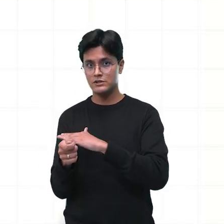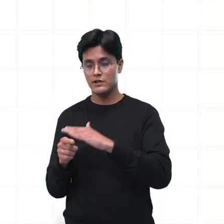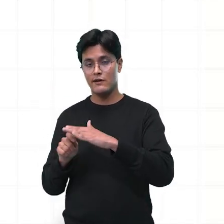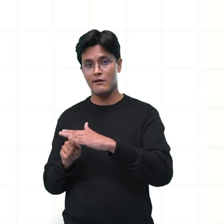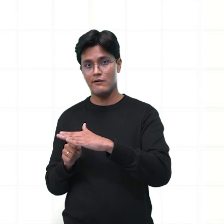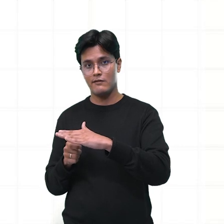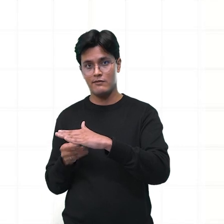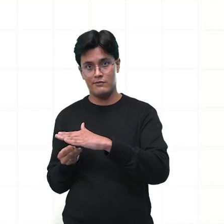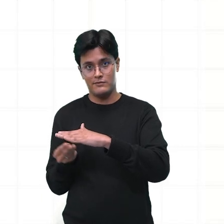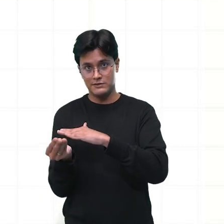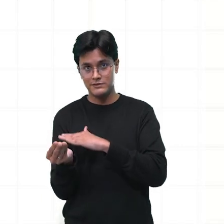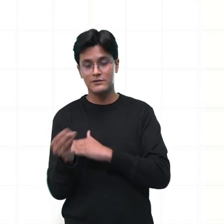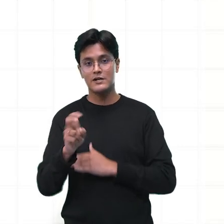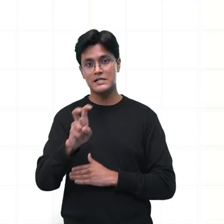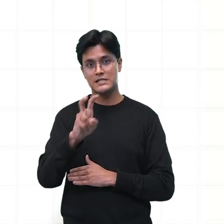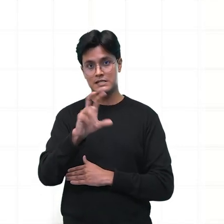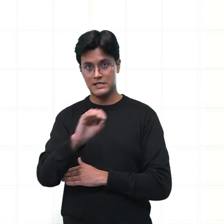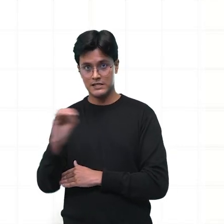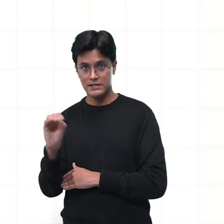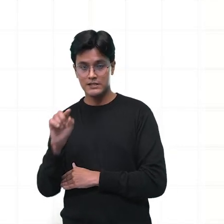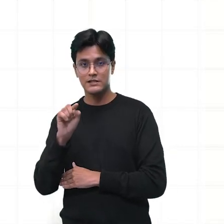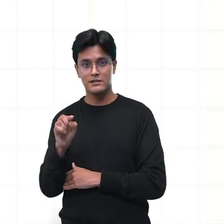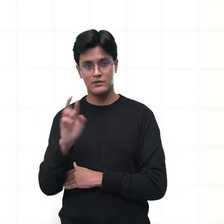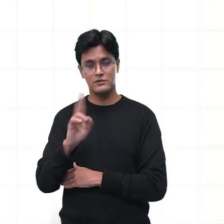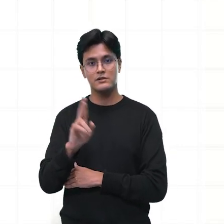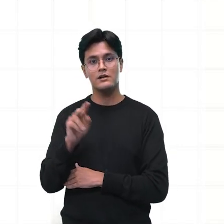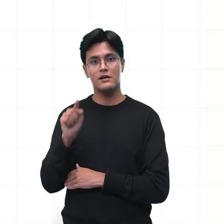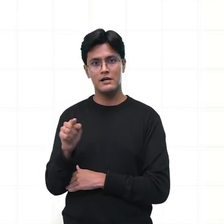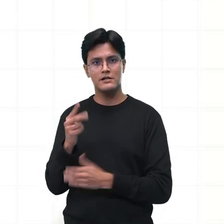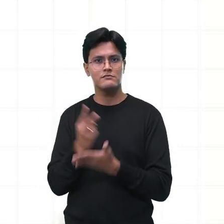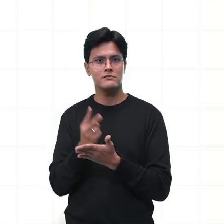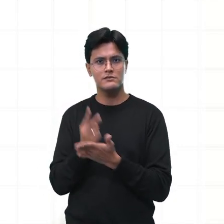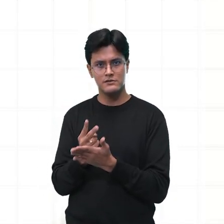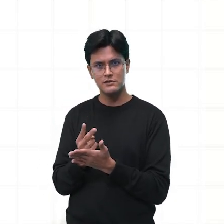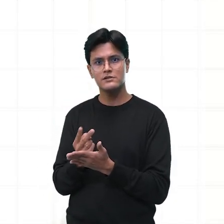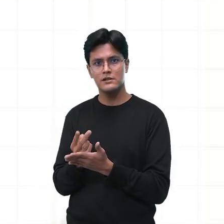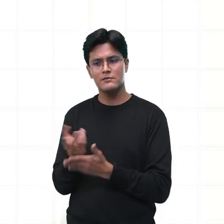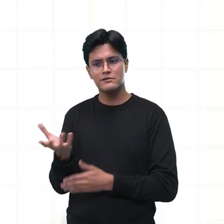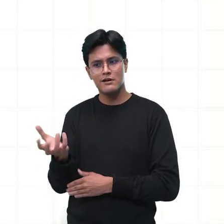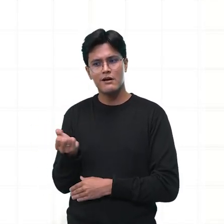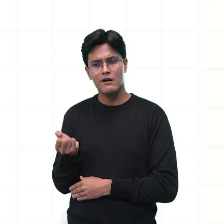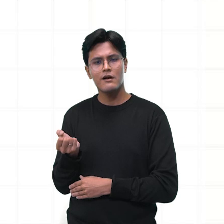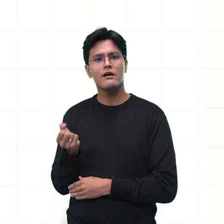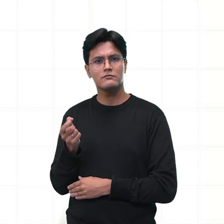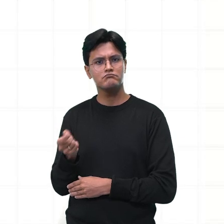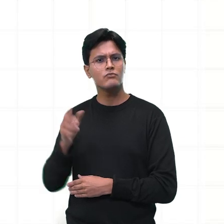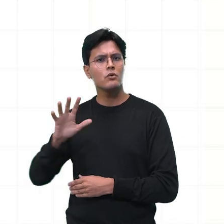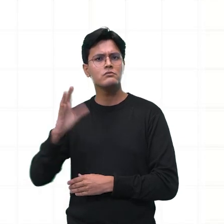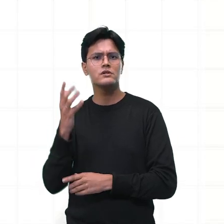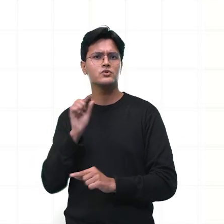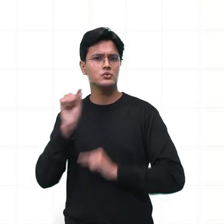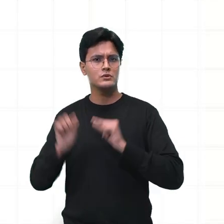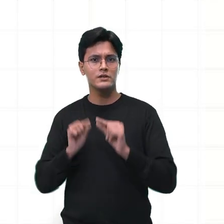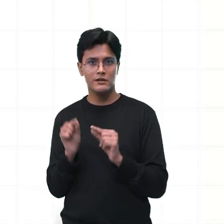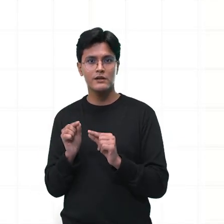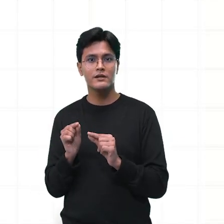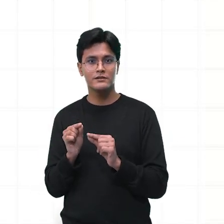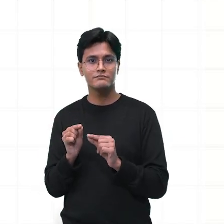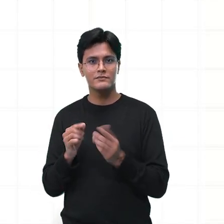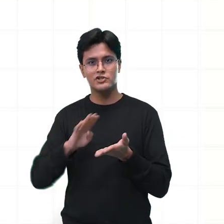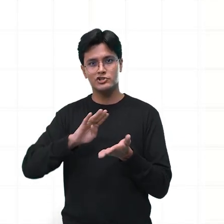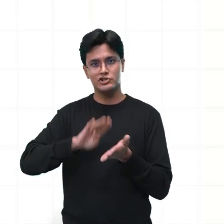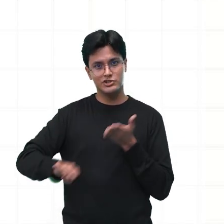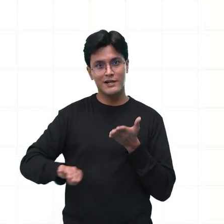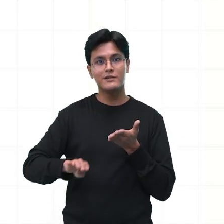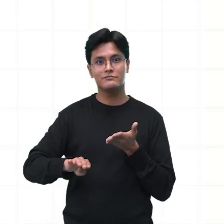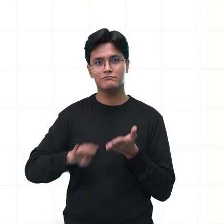E toda vez que ele sacava ou que ele paga uma conta, o que acontece com esse saldo? Ele vai sendo retirado.